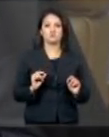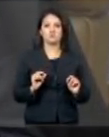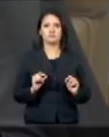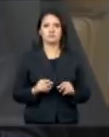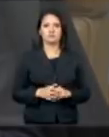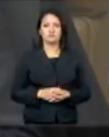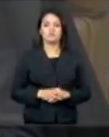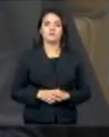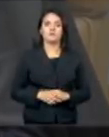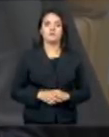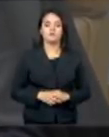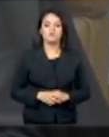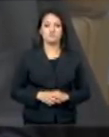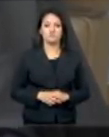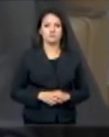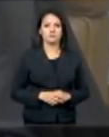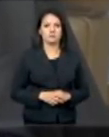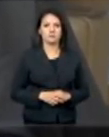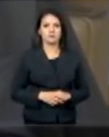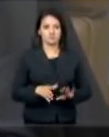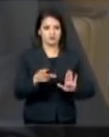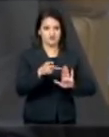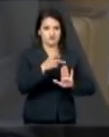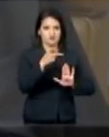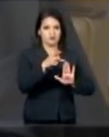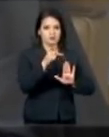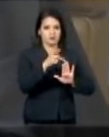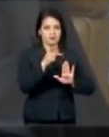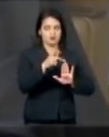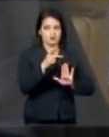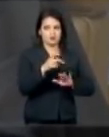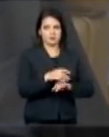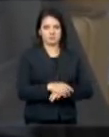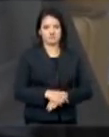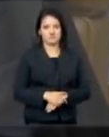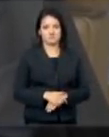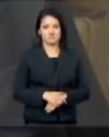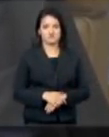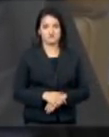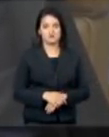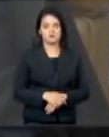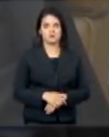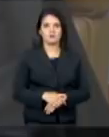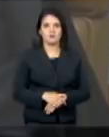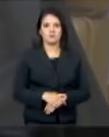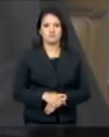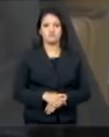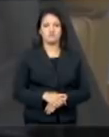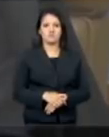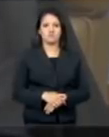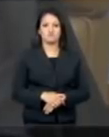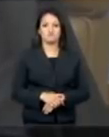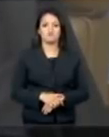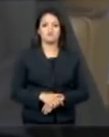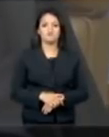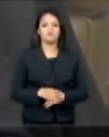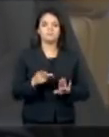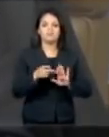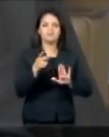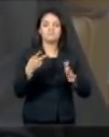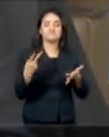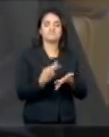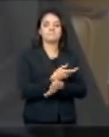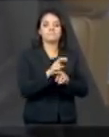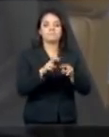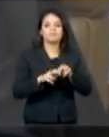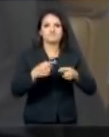federal contra a amia foi mãe volta ministro celso de mello 100km